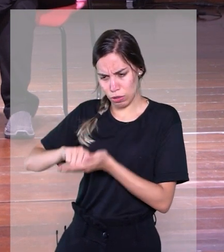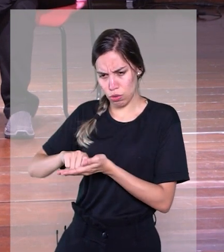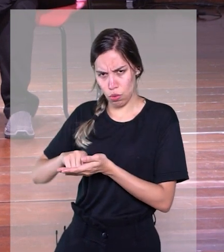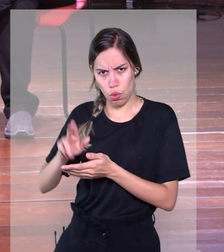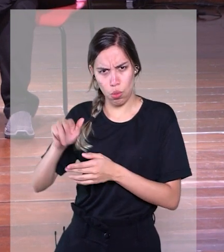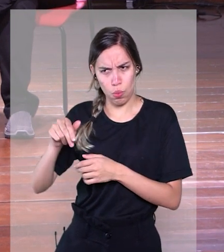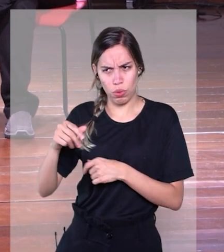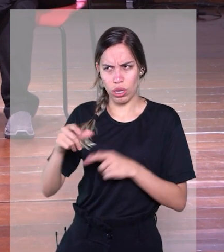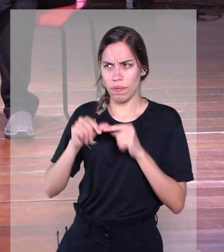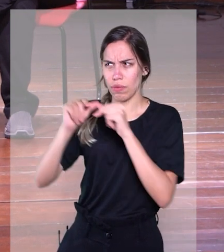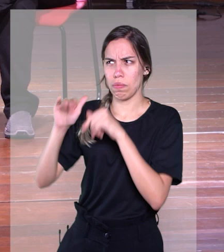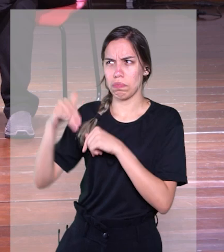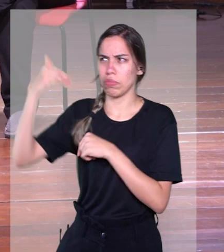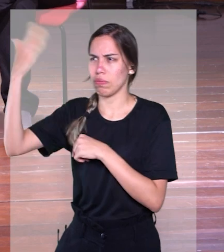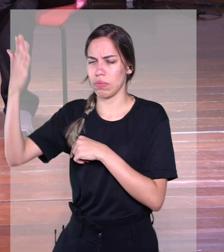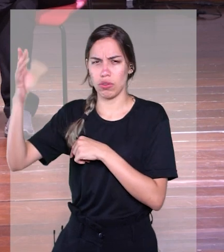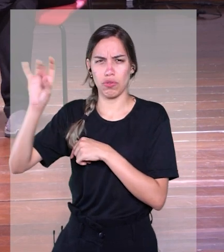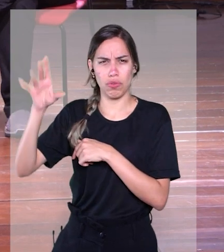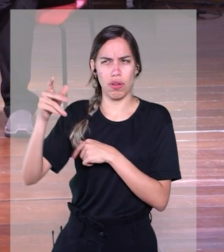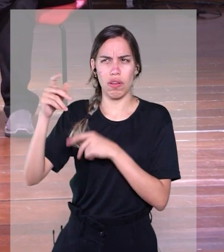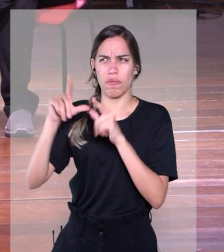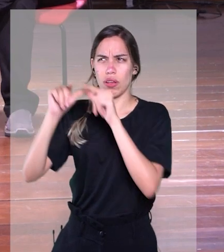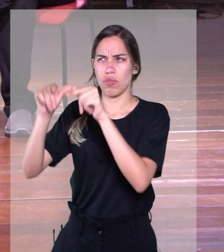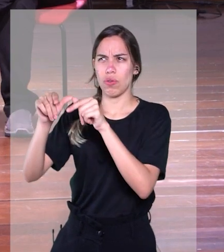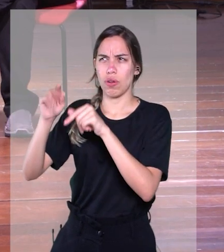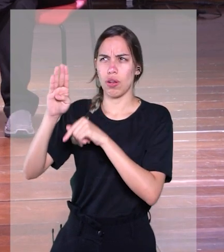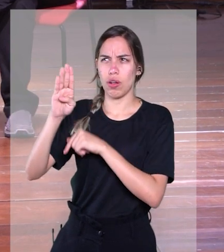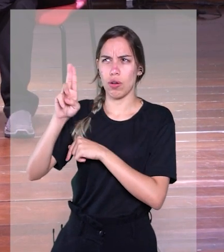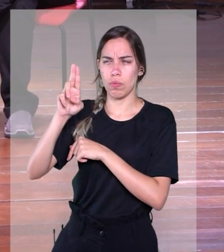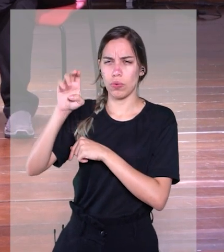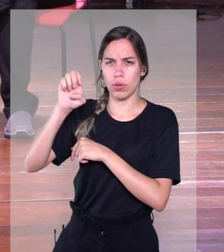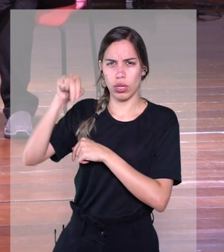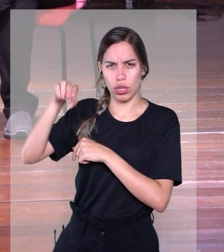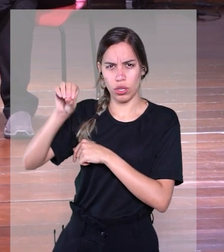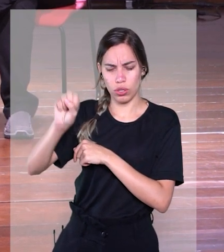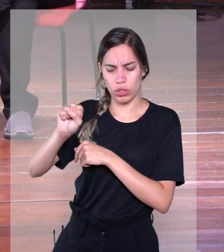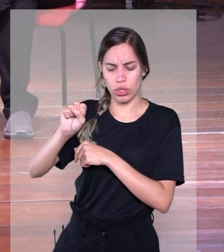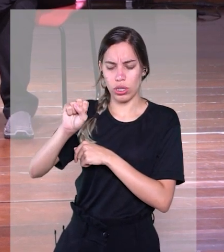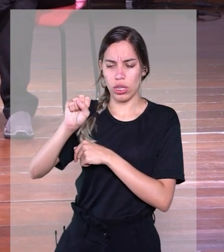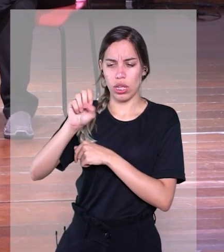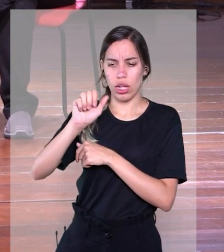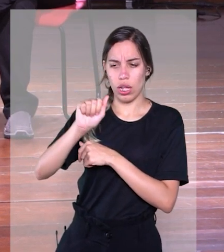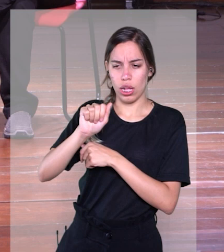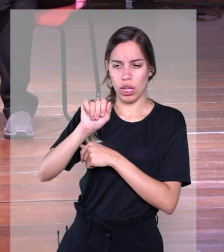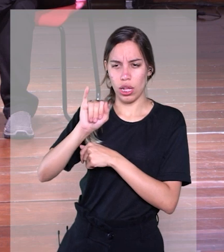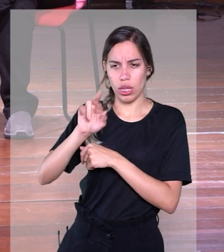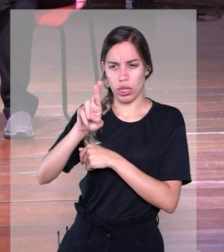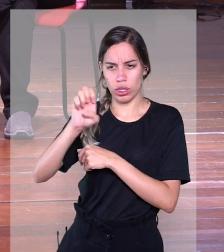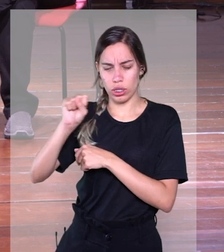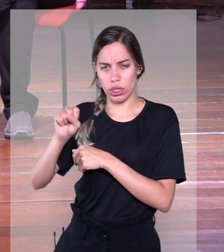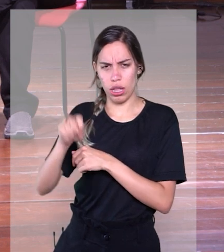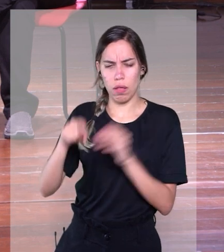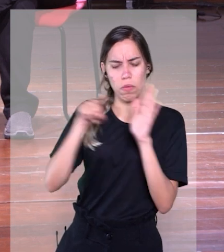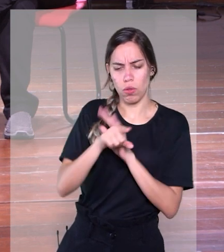só viajou para o exterior quando foi para Buenos Aires, não visitou nenhum outro país. Lhe perguntavam por que o senhor não